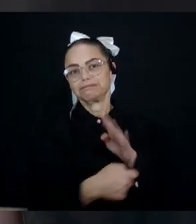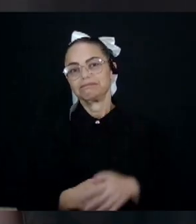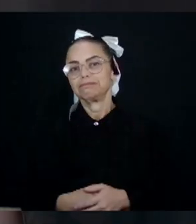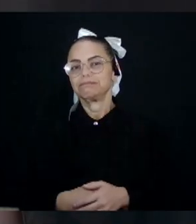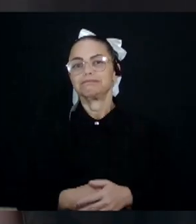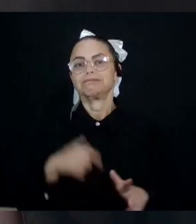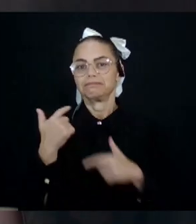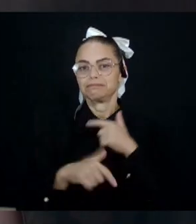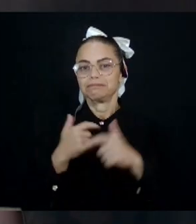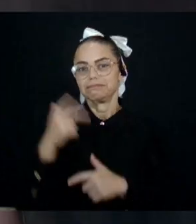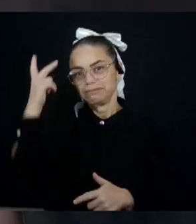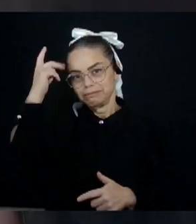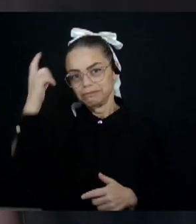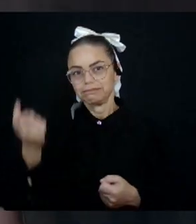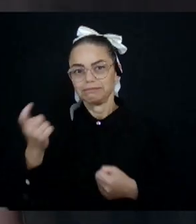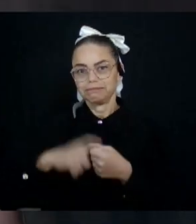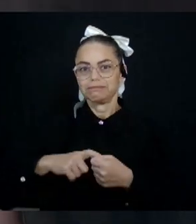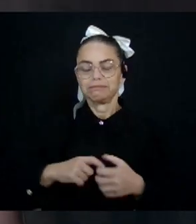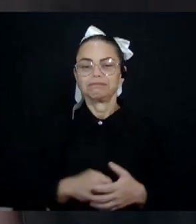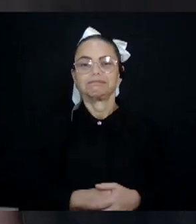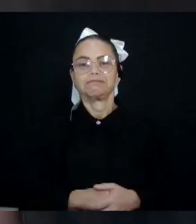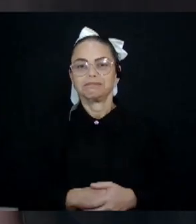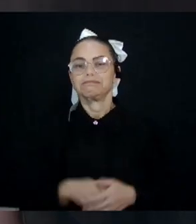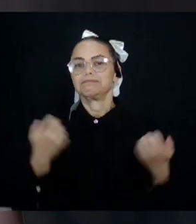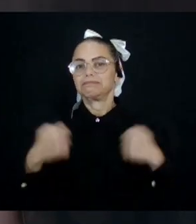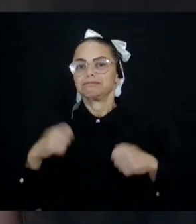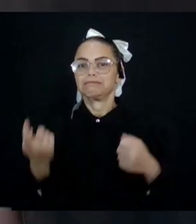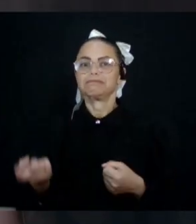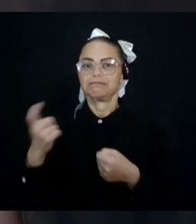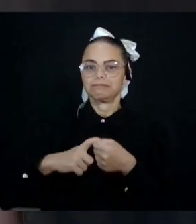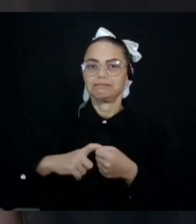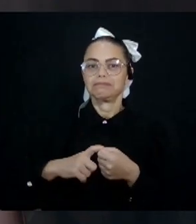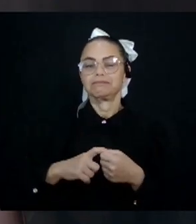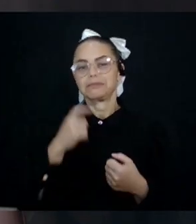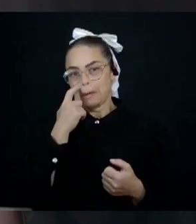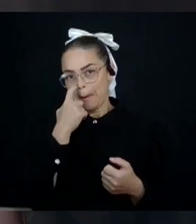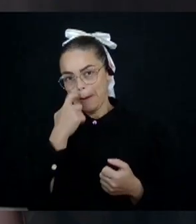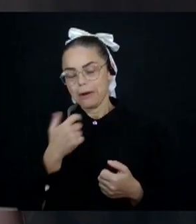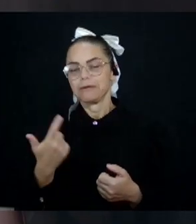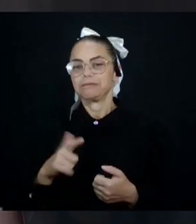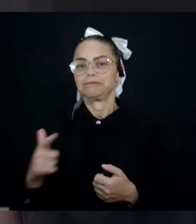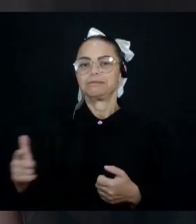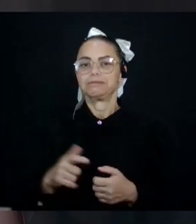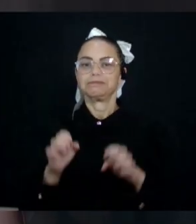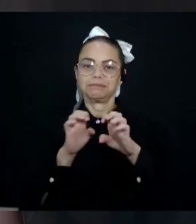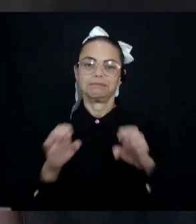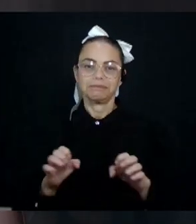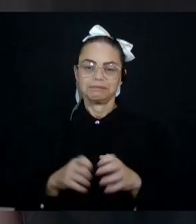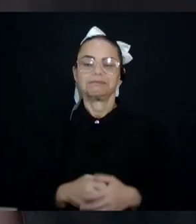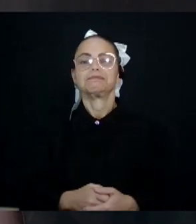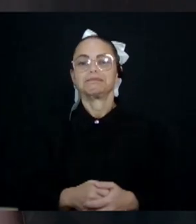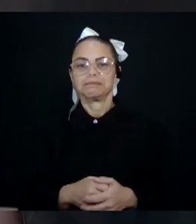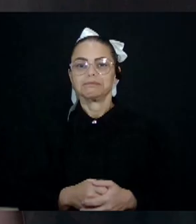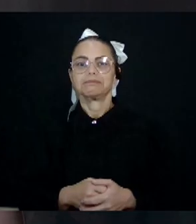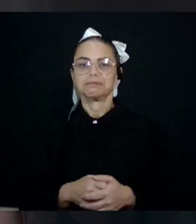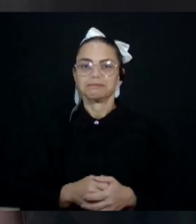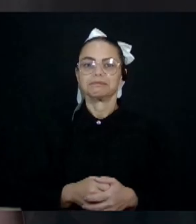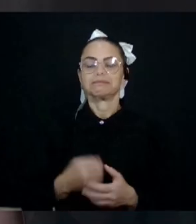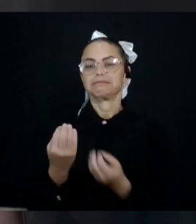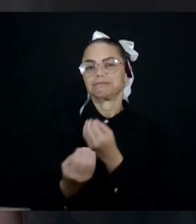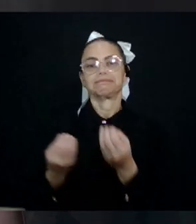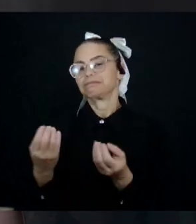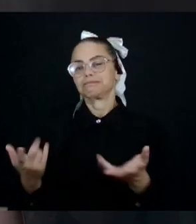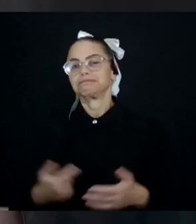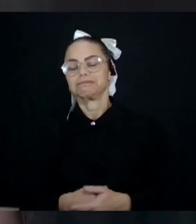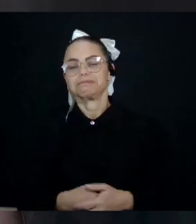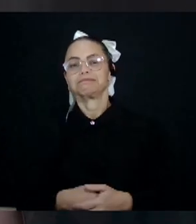amanhã já volta, né? Às vezes a gente precisa voltar para a rotina sem ter estruturado como é que vai ser a nossa rotina